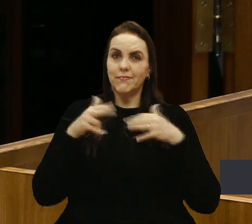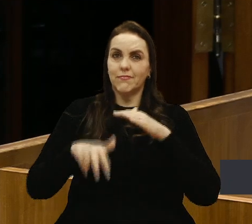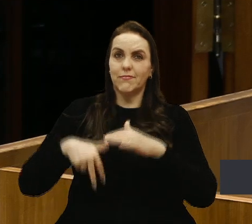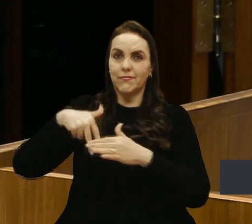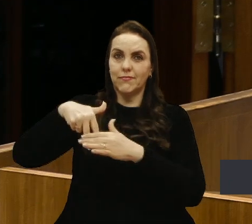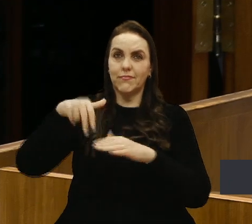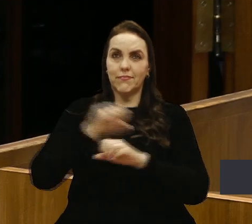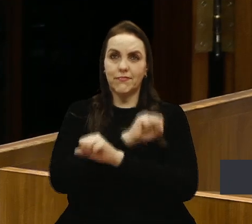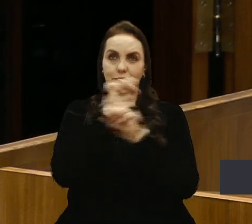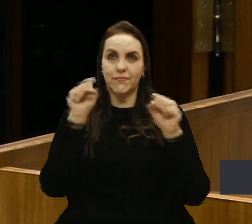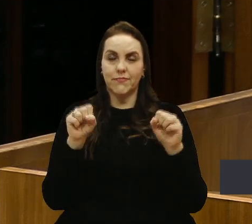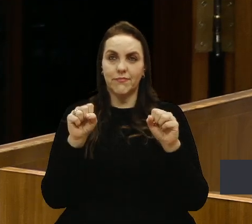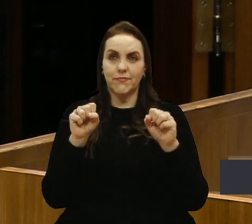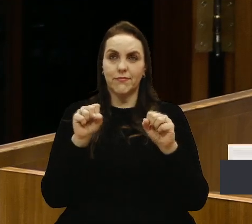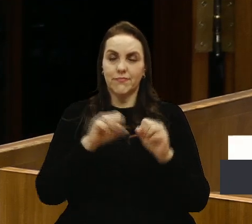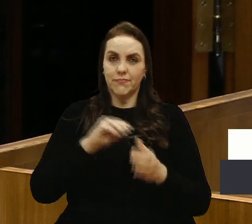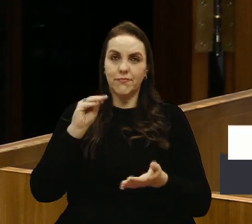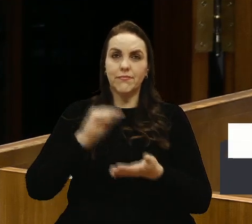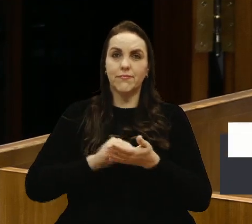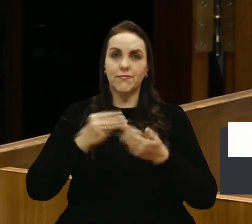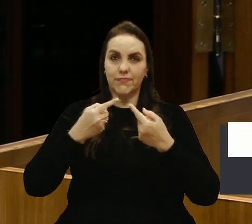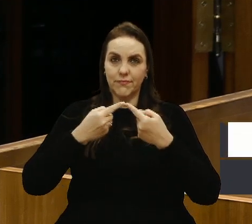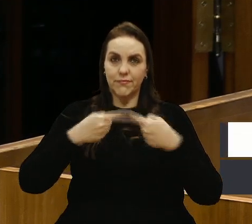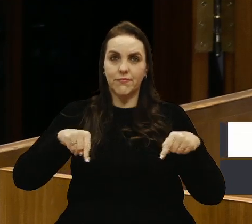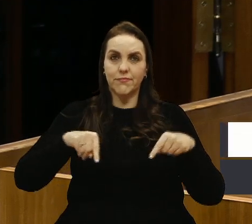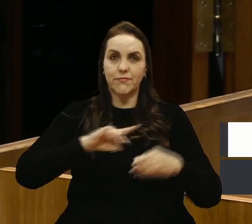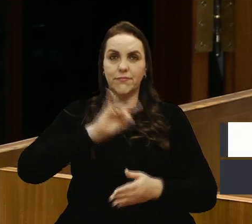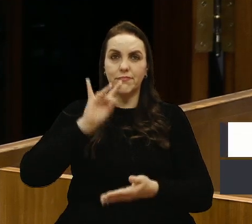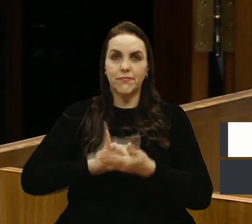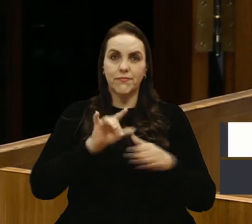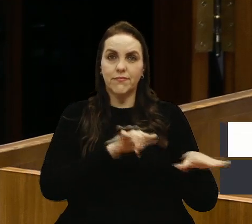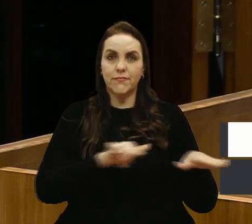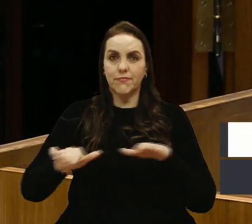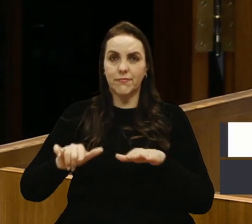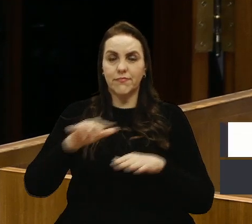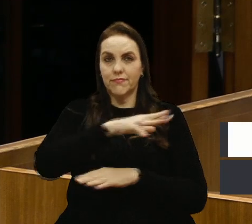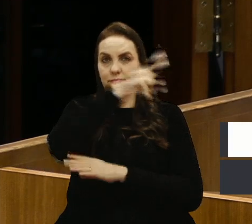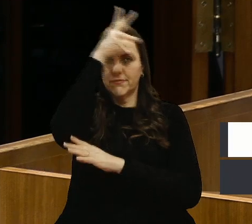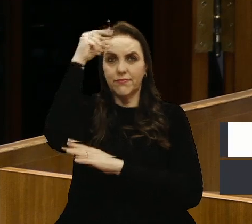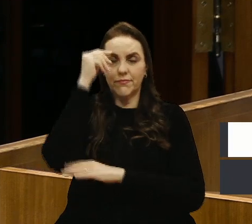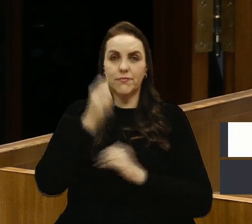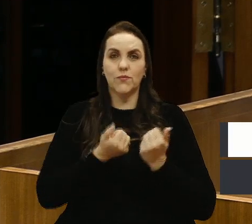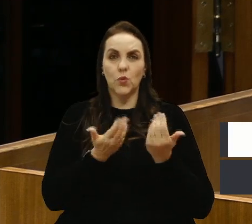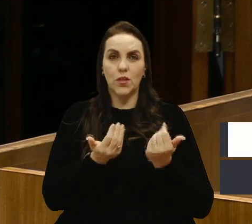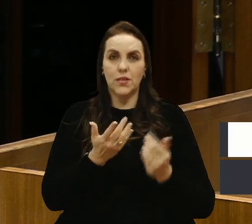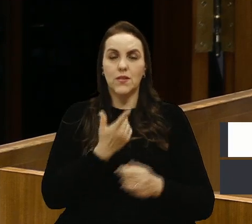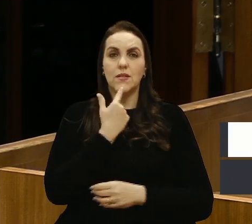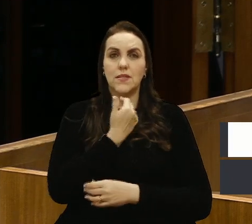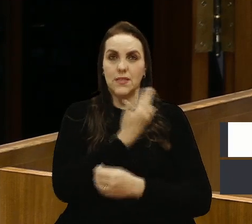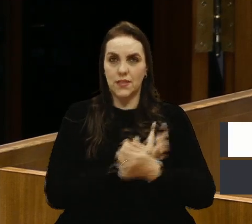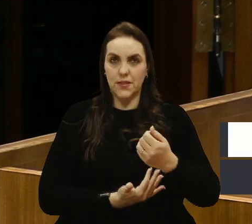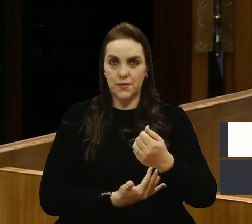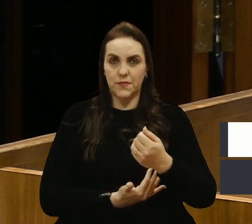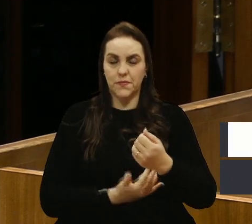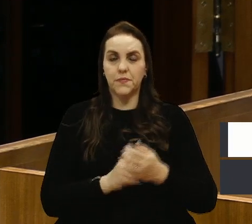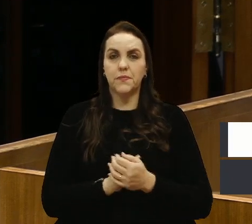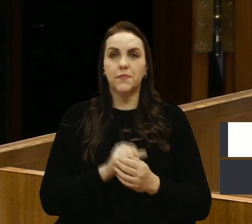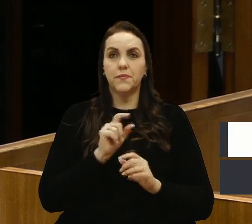nesta manhã para marcar a abertura oficial da Semana Municipal do Doador de Sangue, realizada em